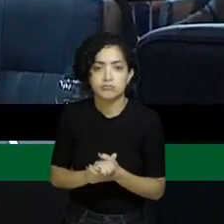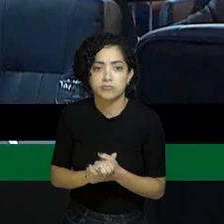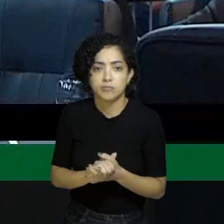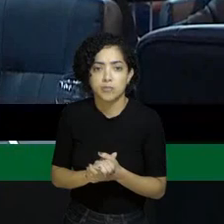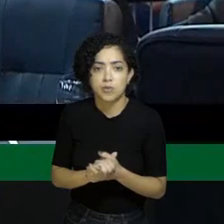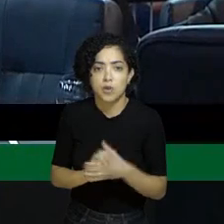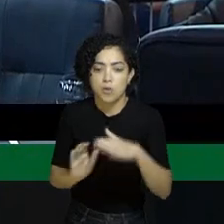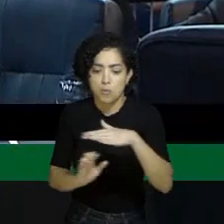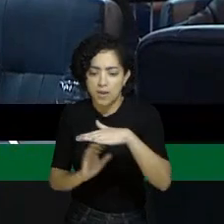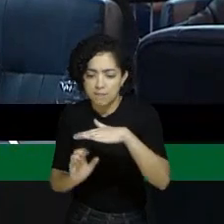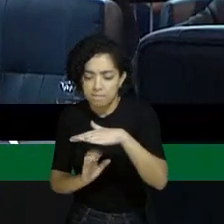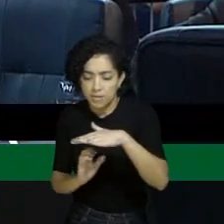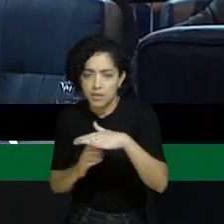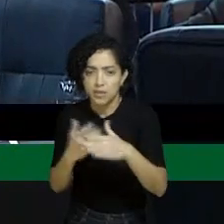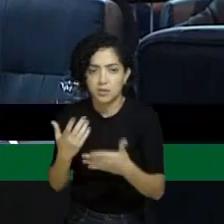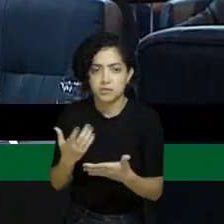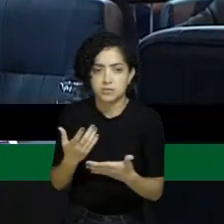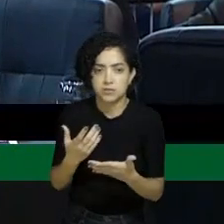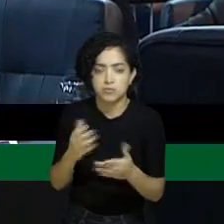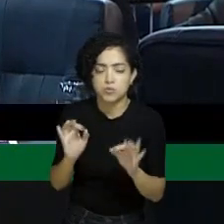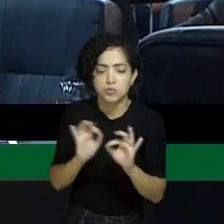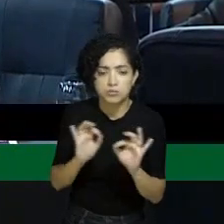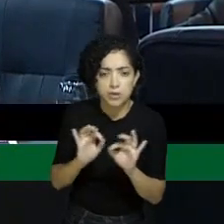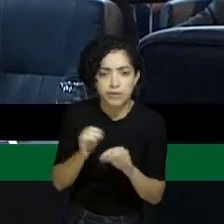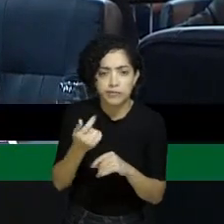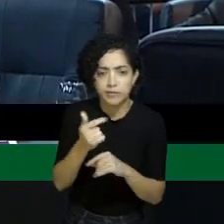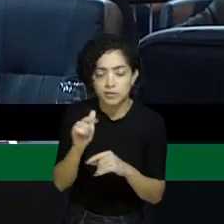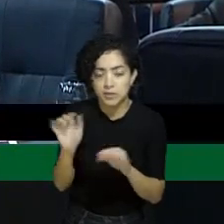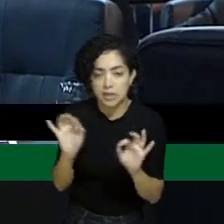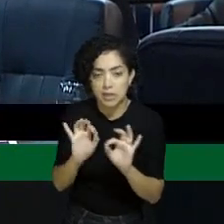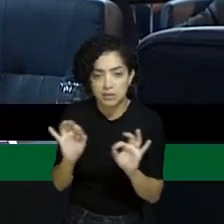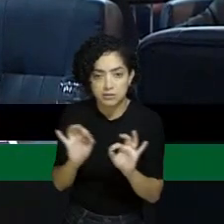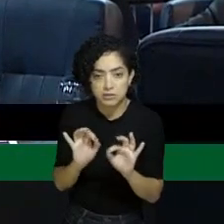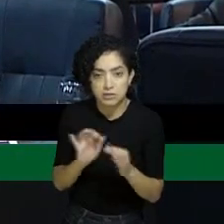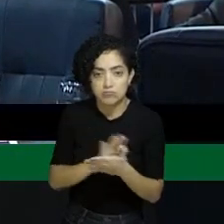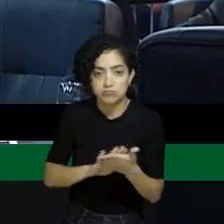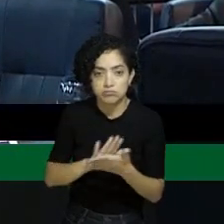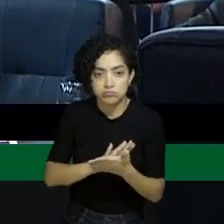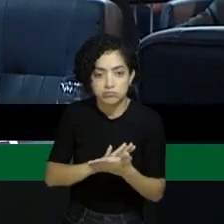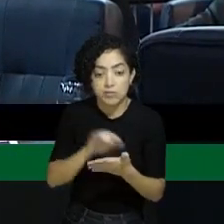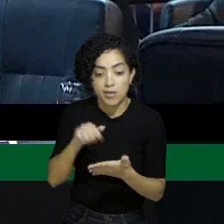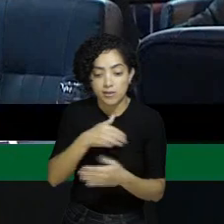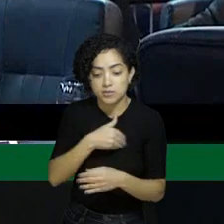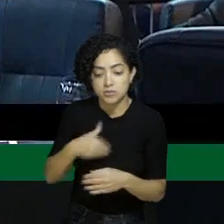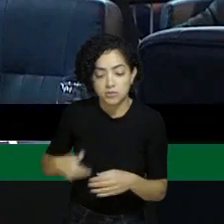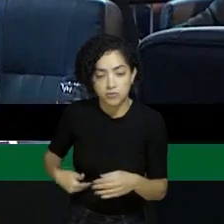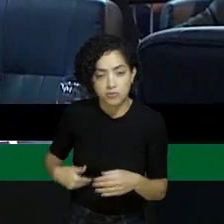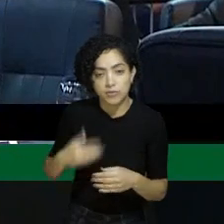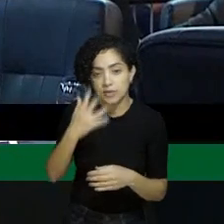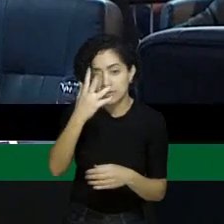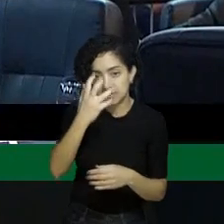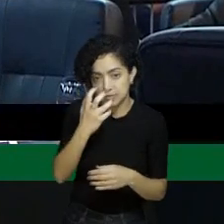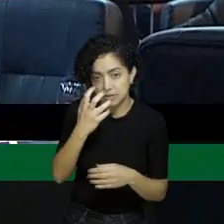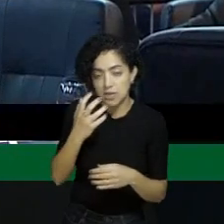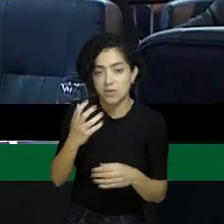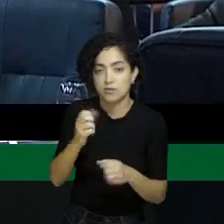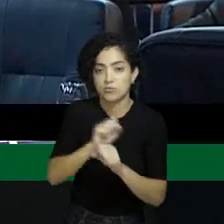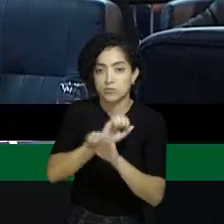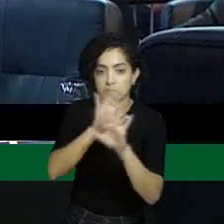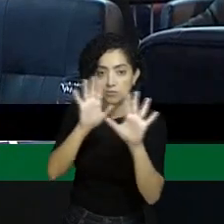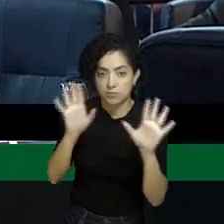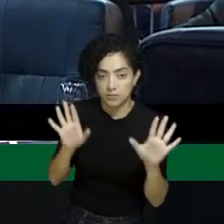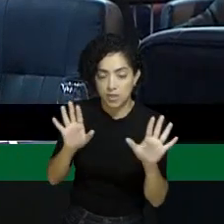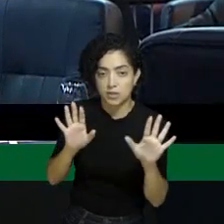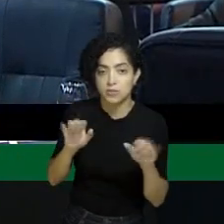participou, não houve nenhum desembolso do erário público. Esse governo é sério e transparente. Dizer que essa casa aqui